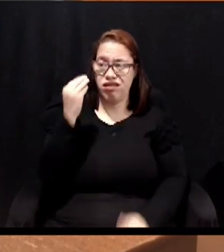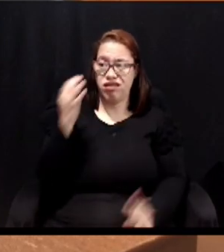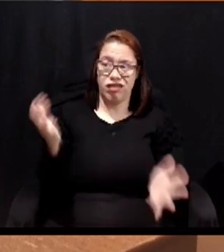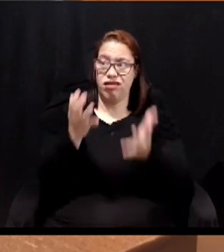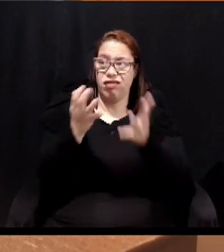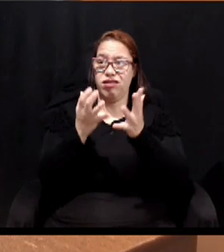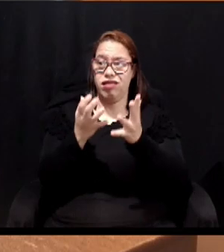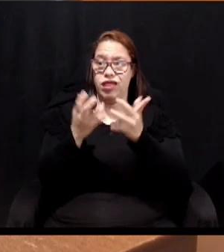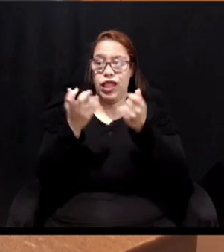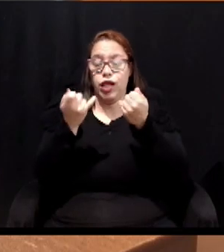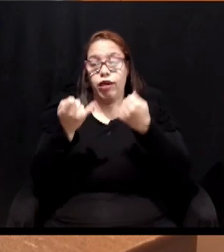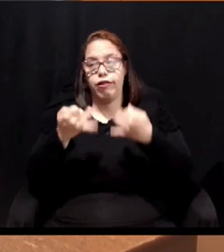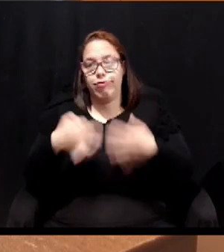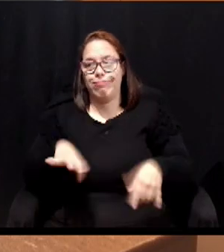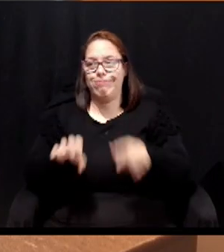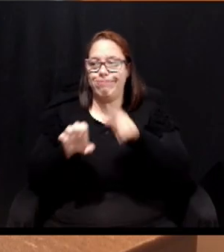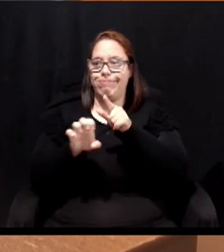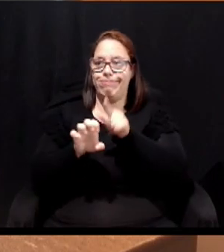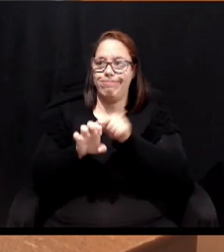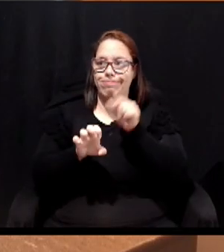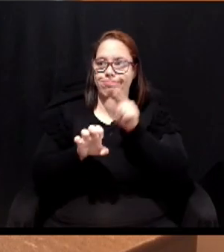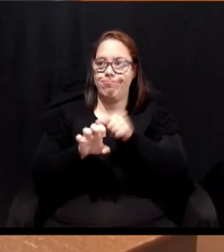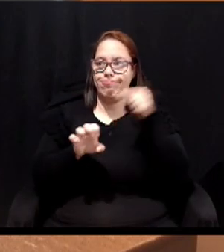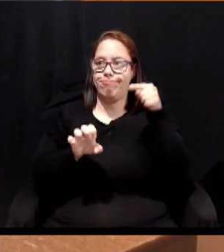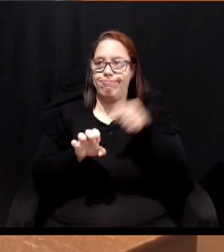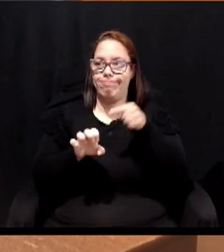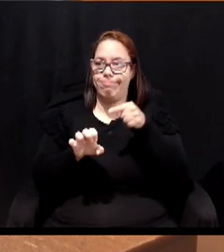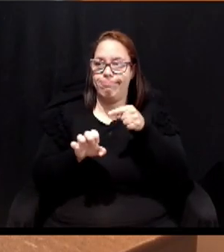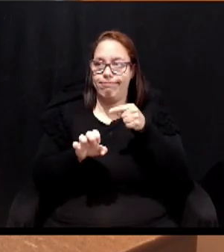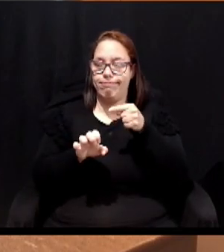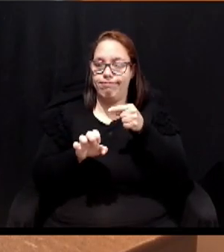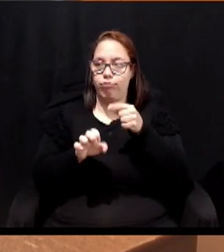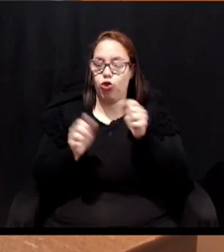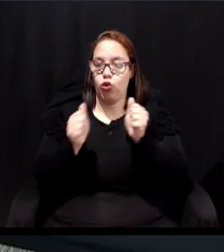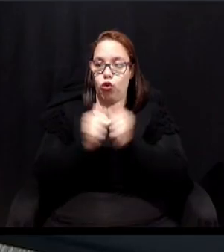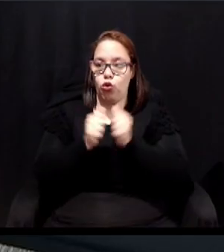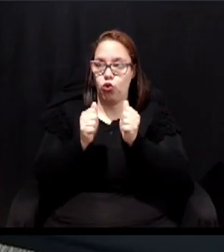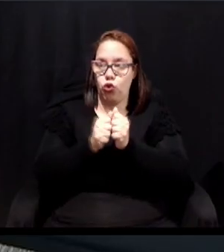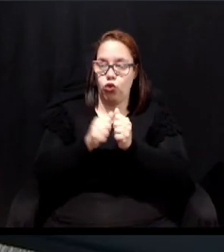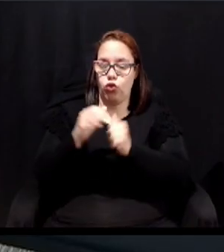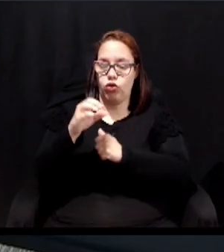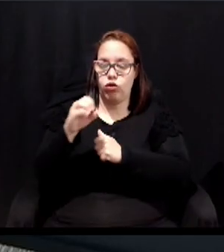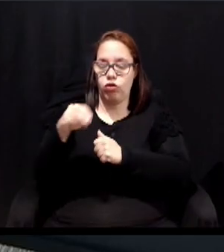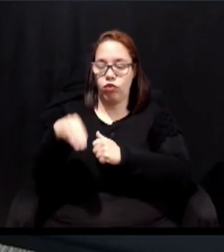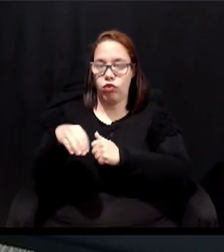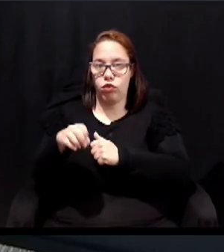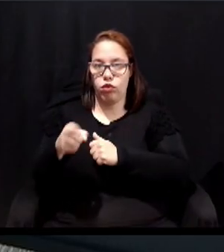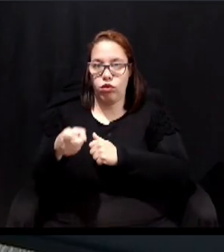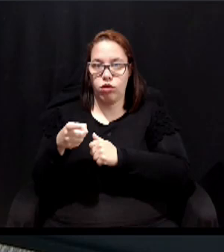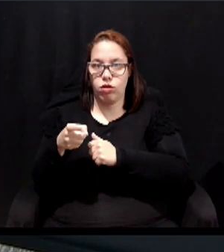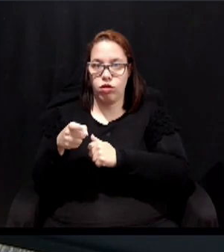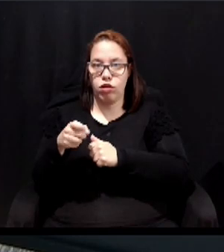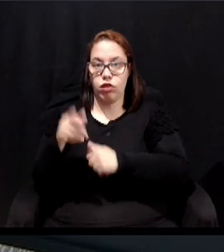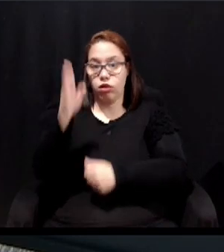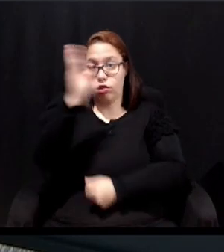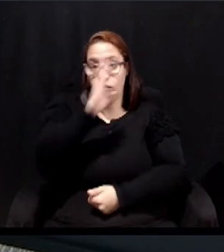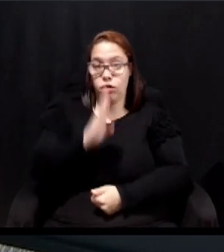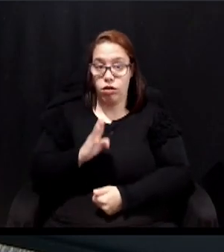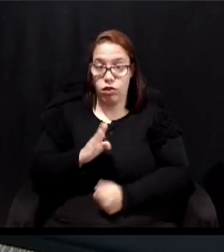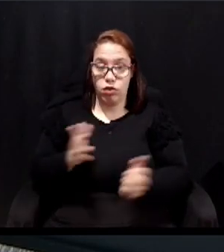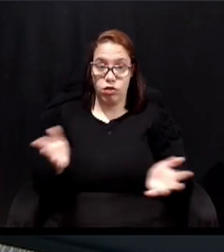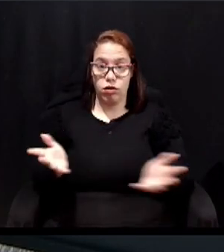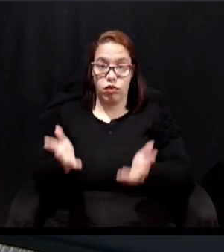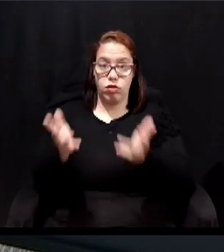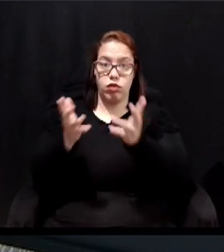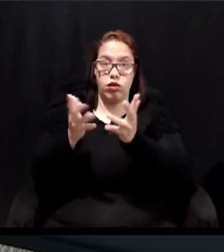esclarecimento do empresário quanto a operações com comércio exterior. O Brasil, a região de Campinas, ela é muito fomentada por conta do nosso